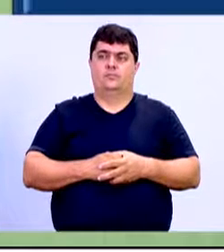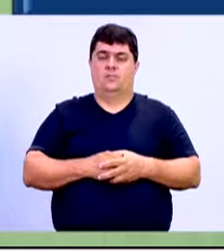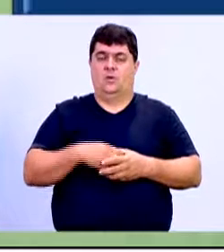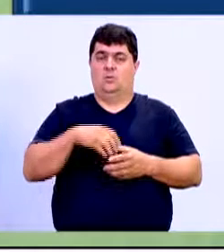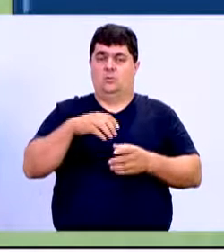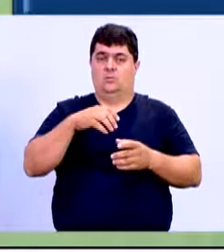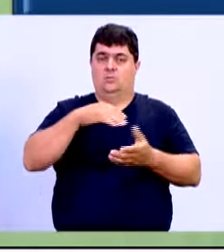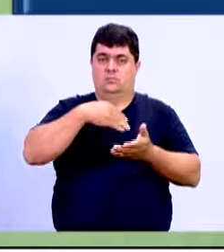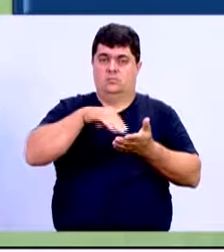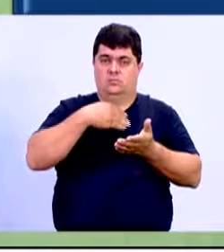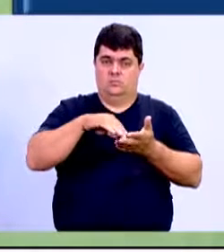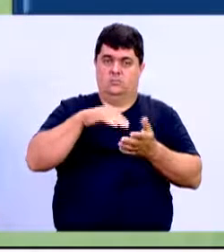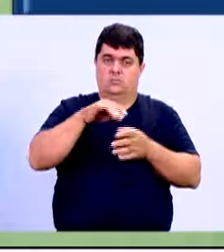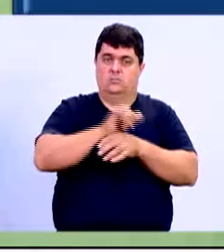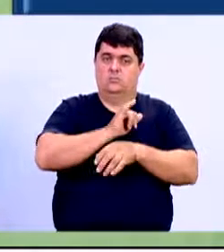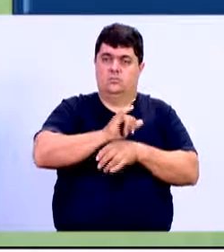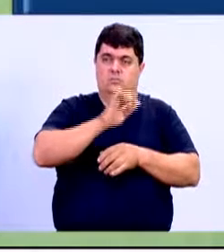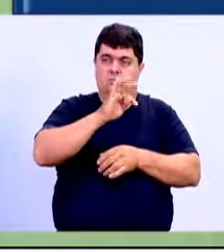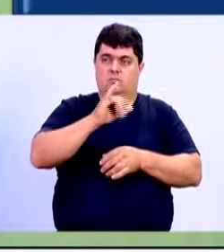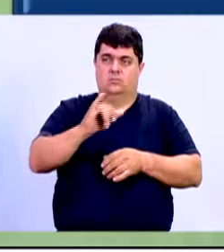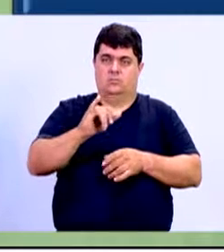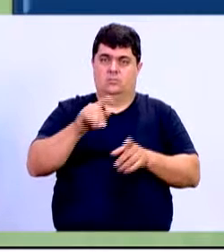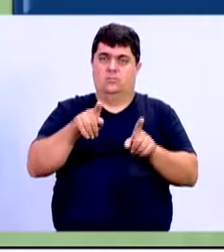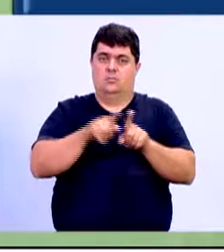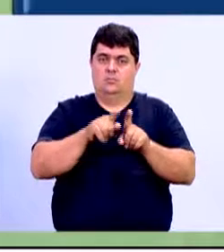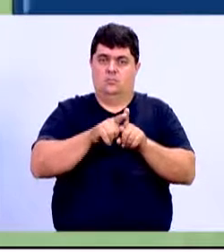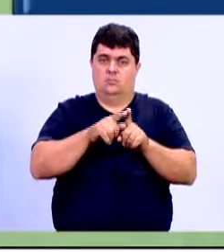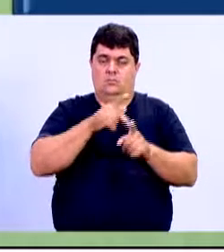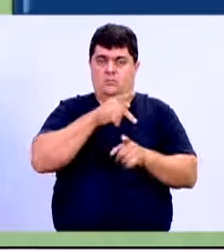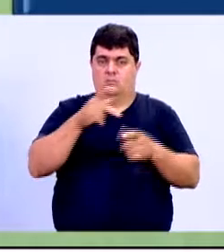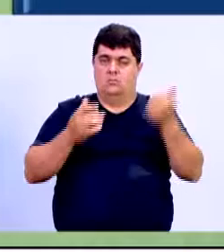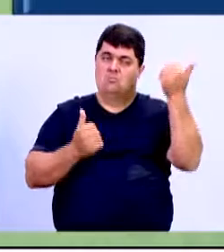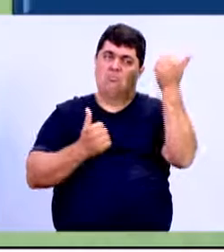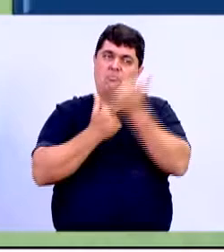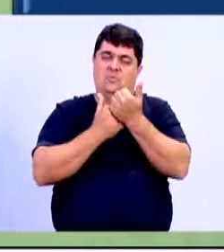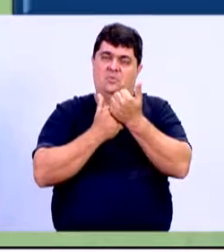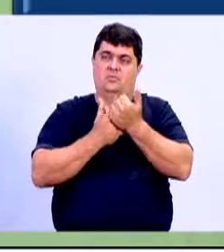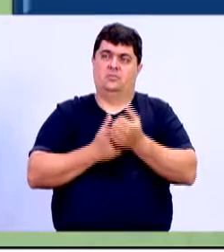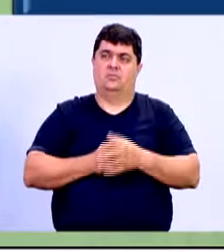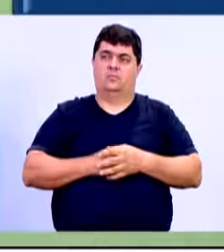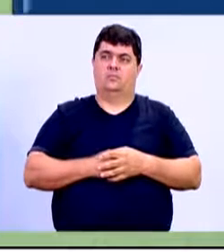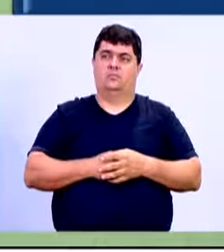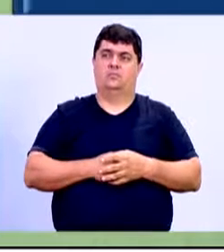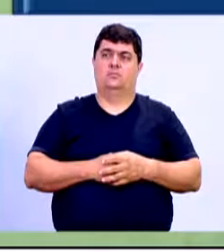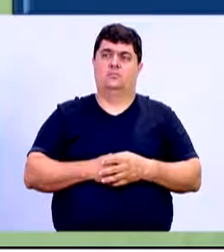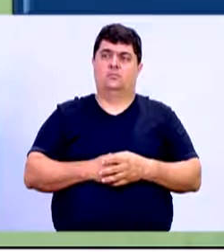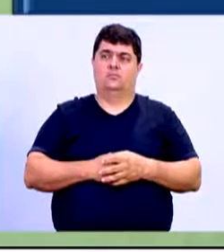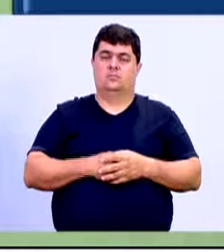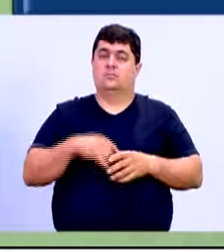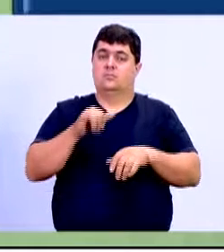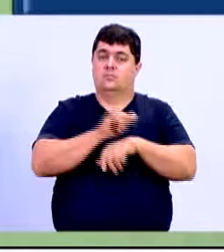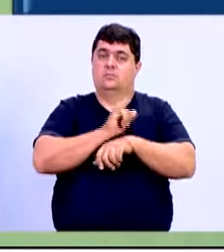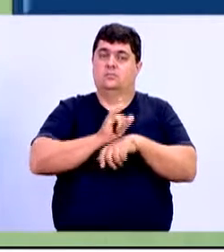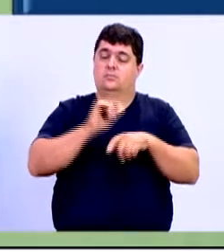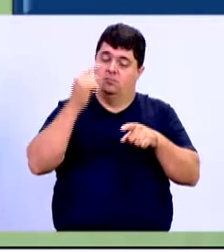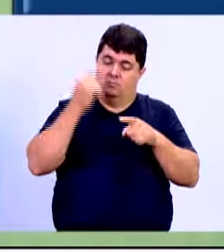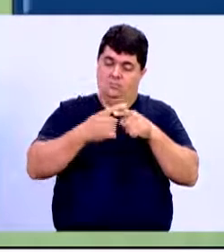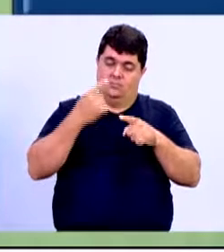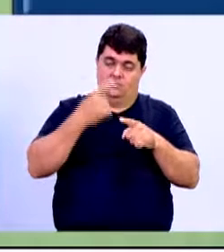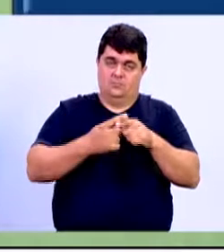TI, então também subordinada diretamente à presidência, né? Estratégica justamente